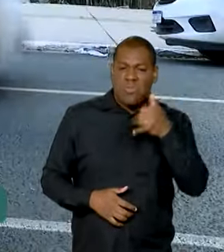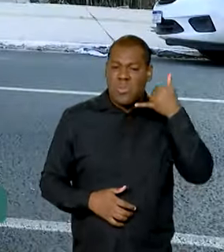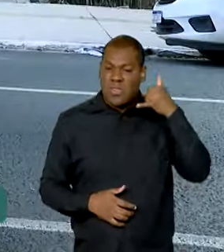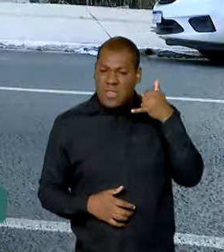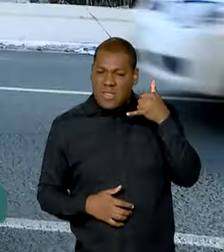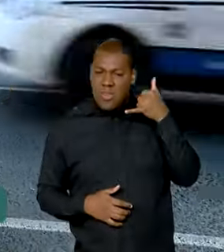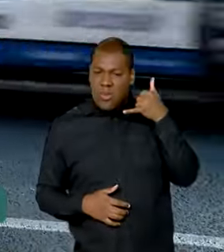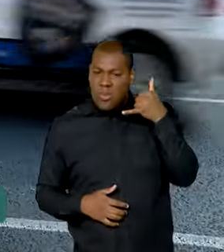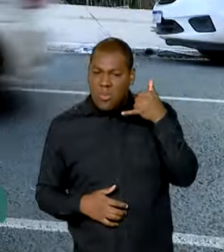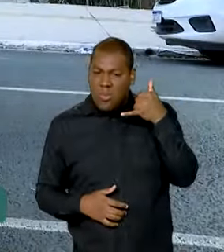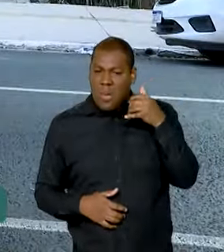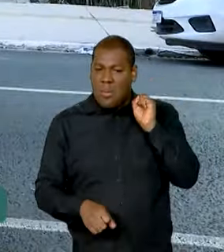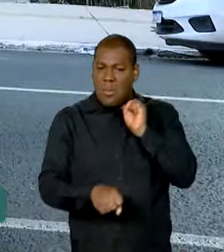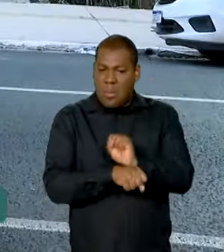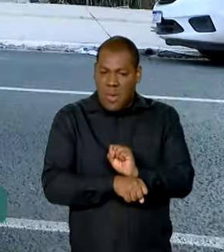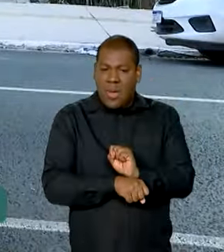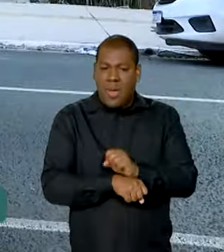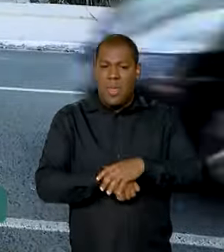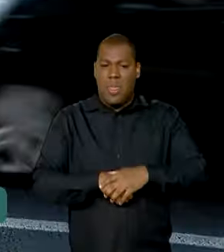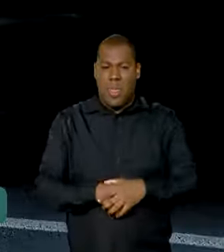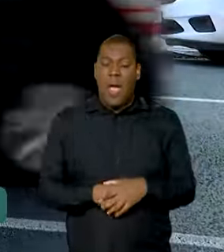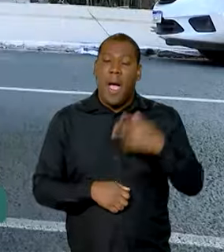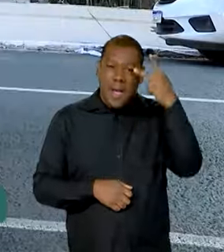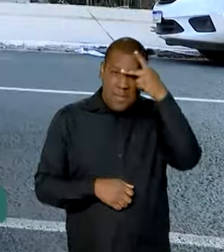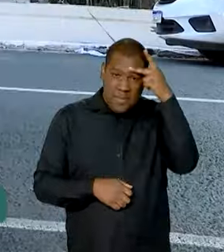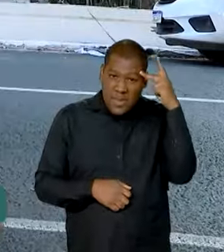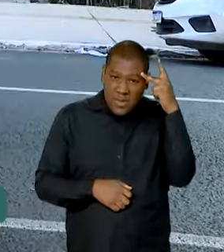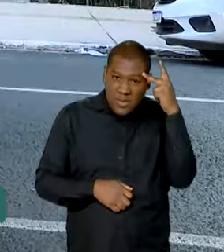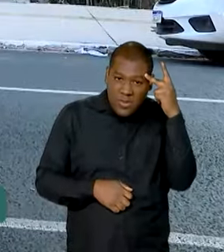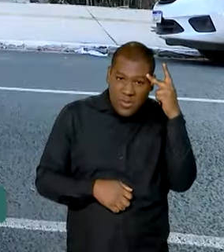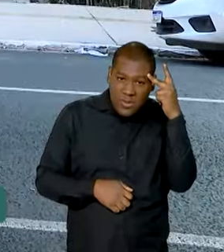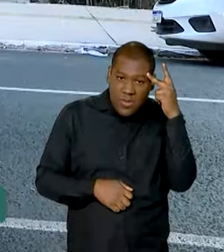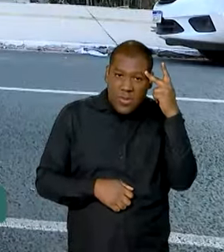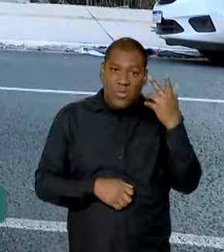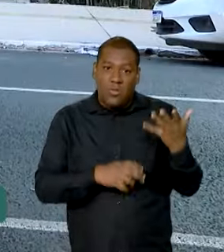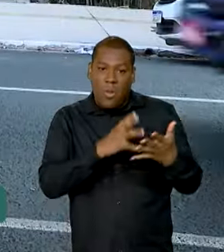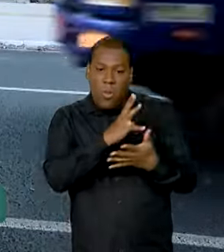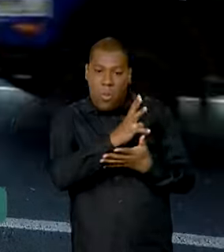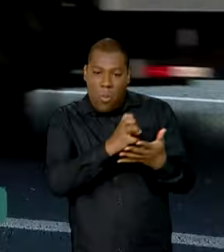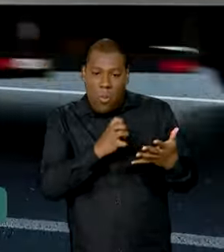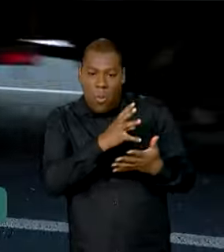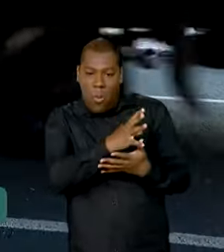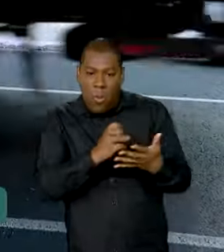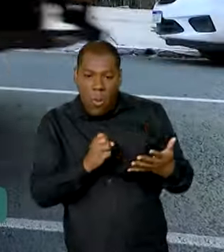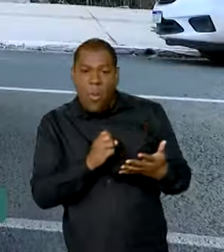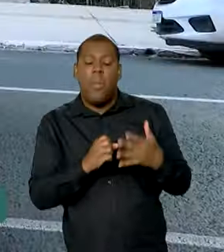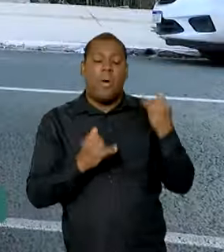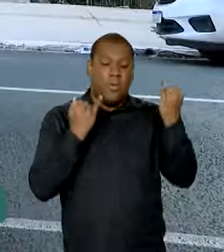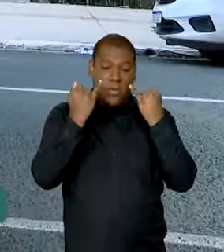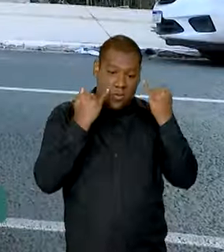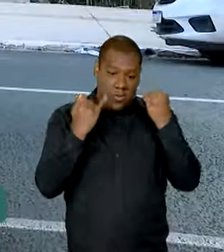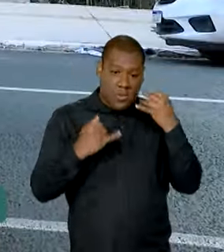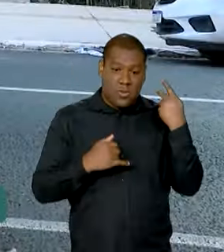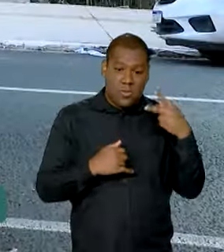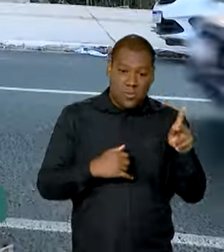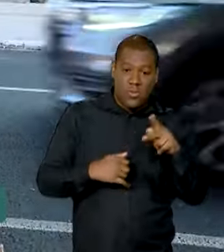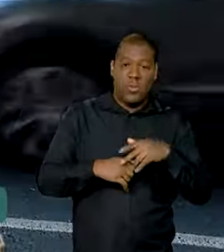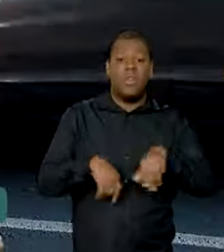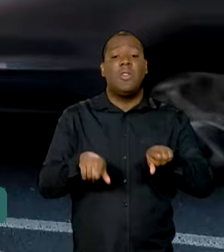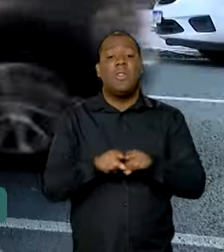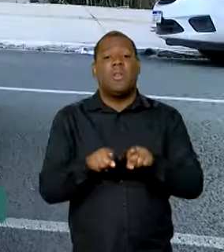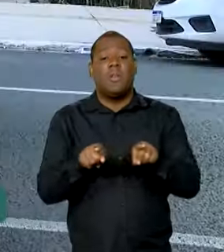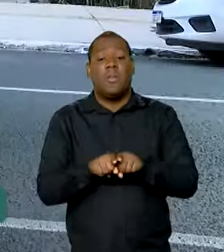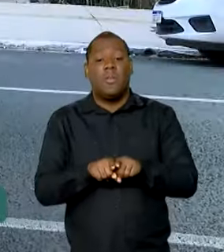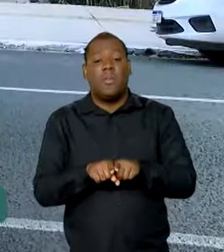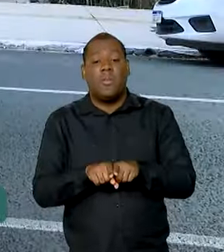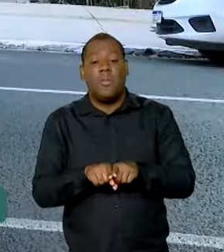o golpista passa a se passar por você. Outra é a engenharia social, que é quando você recebe a ligação da